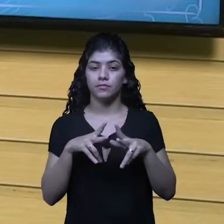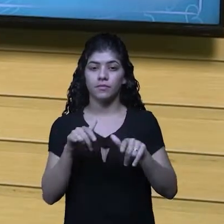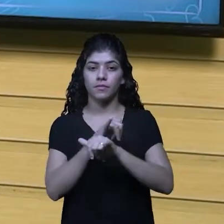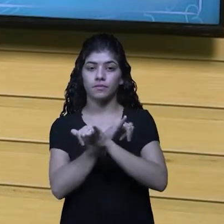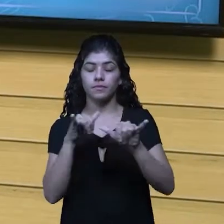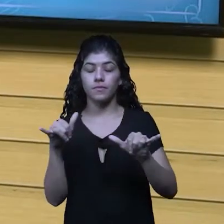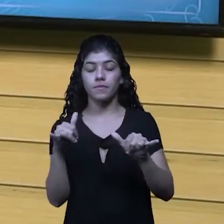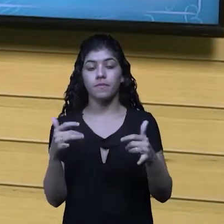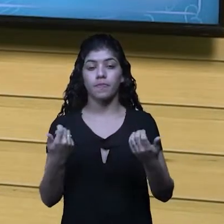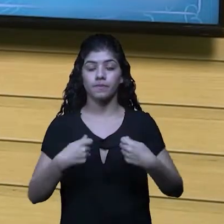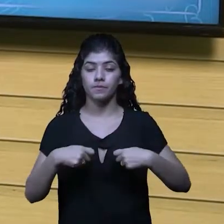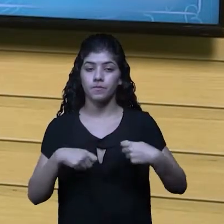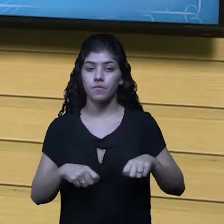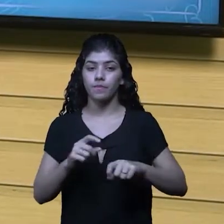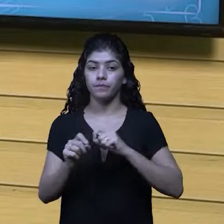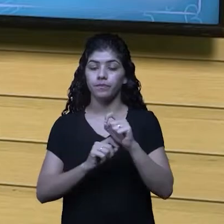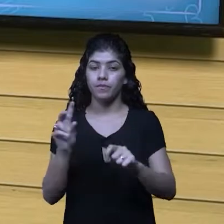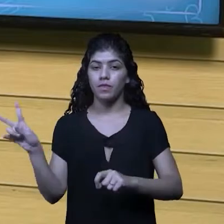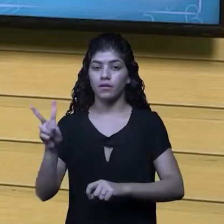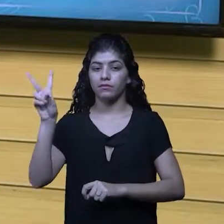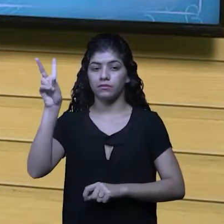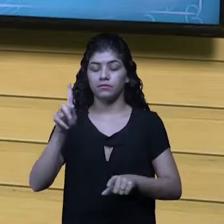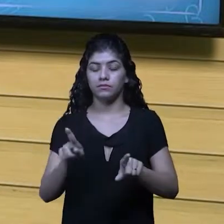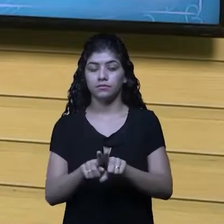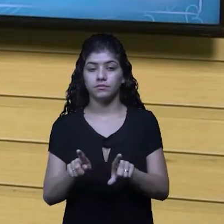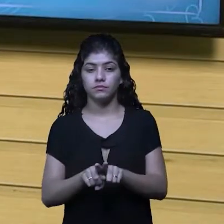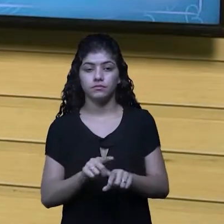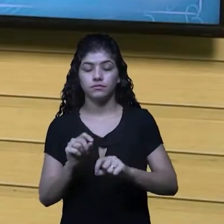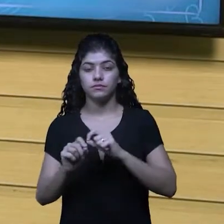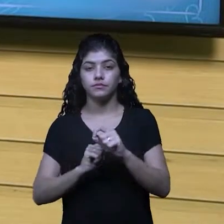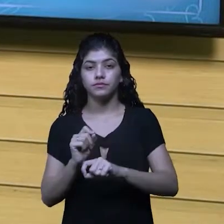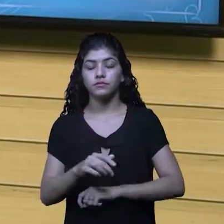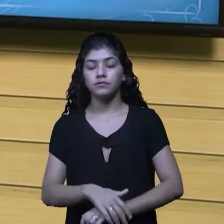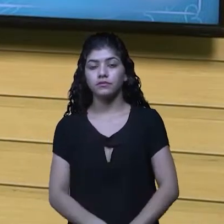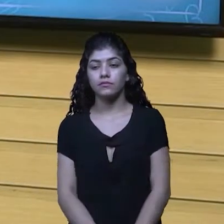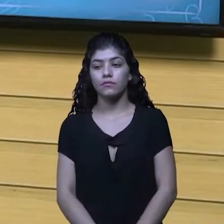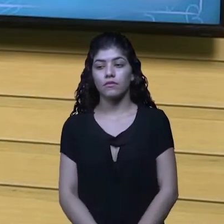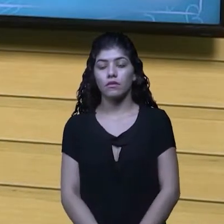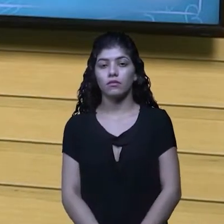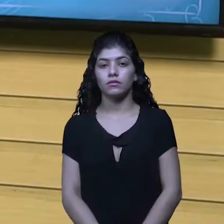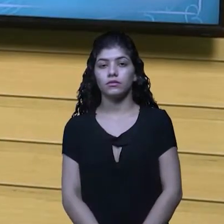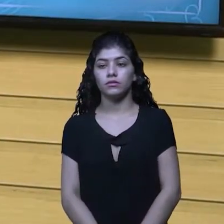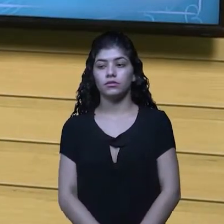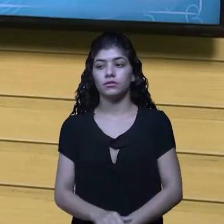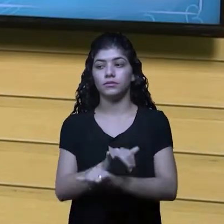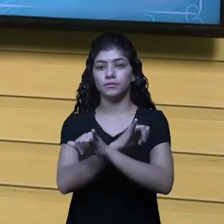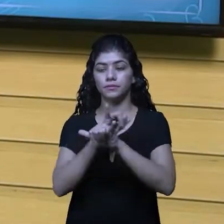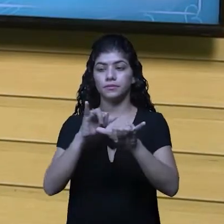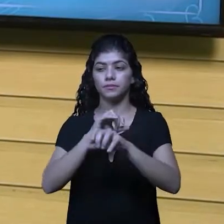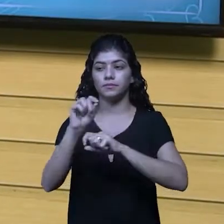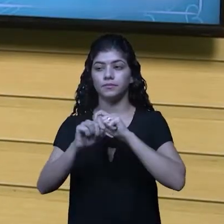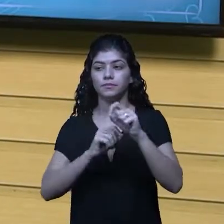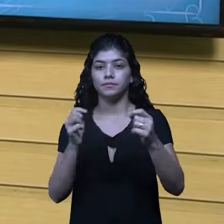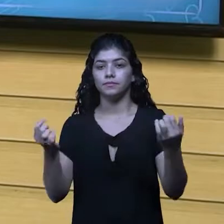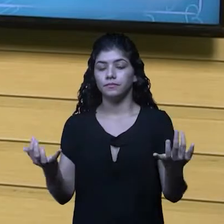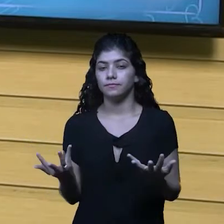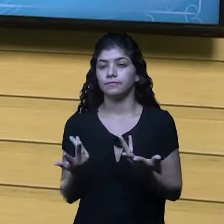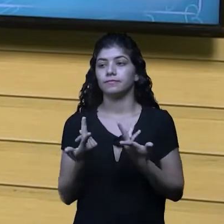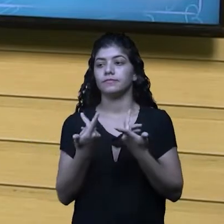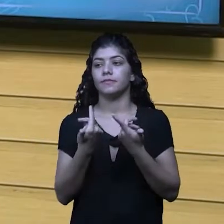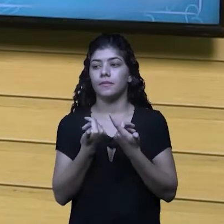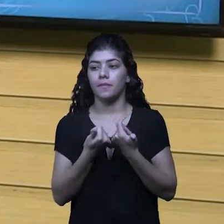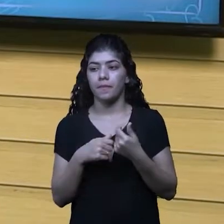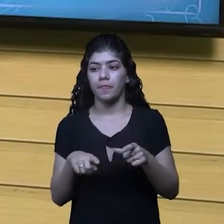informações que não são necessariamente o valor medido, são as informações qualitativas